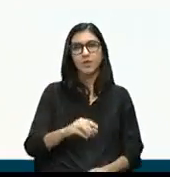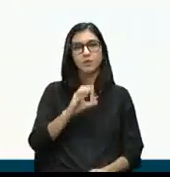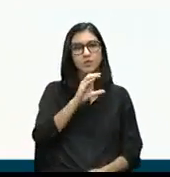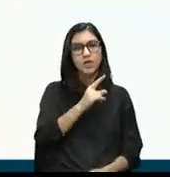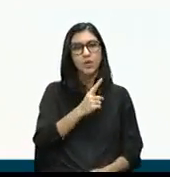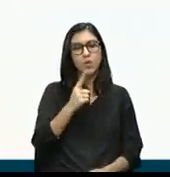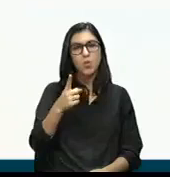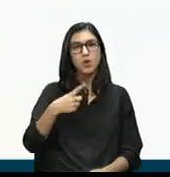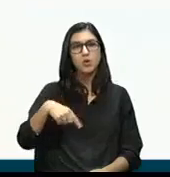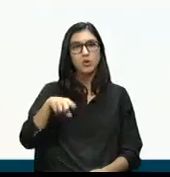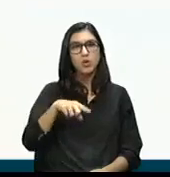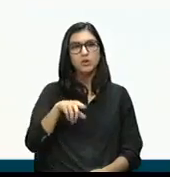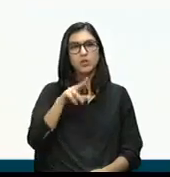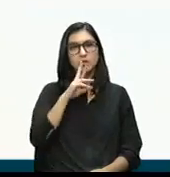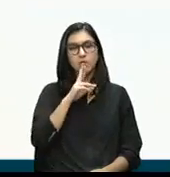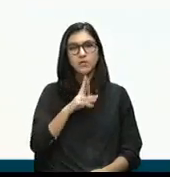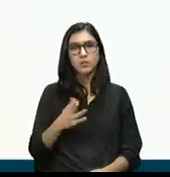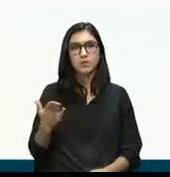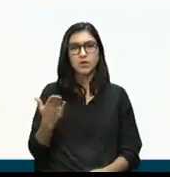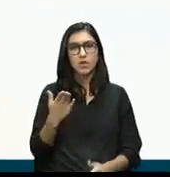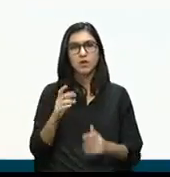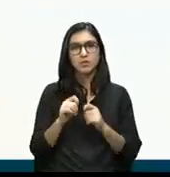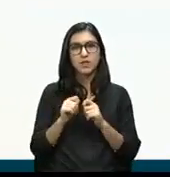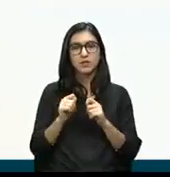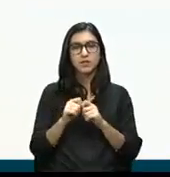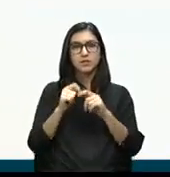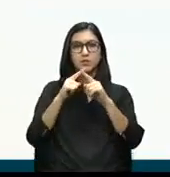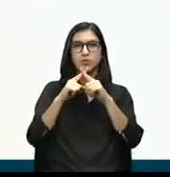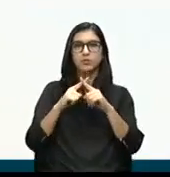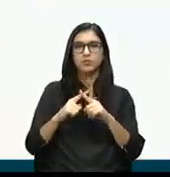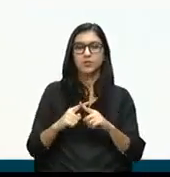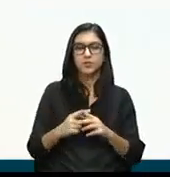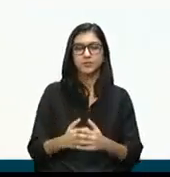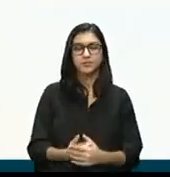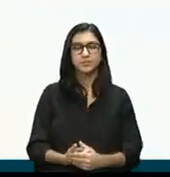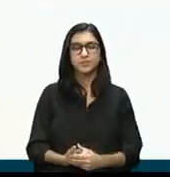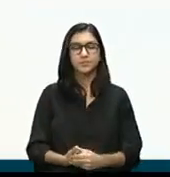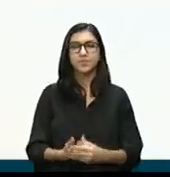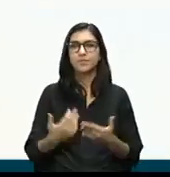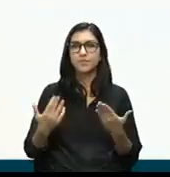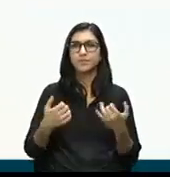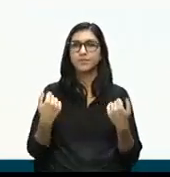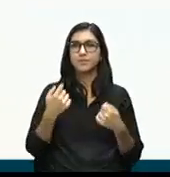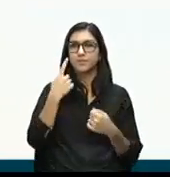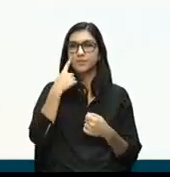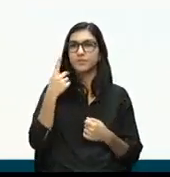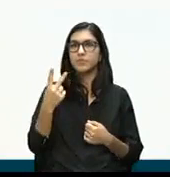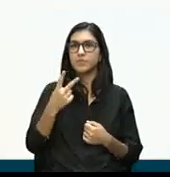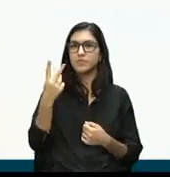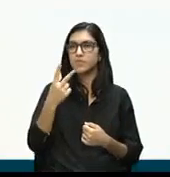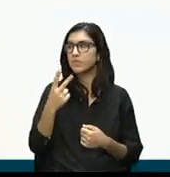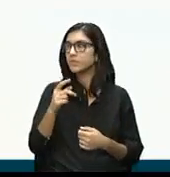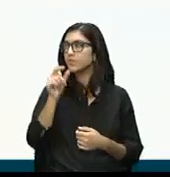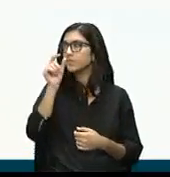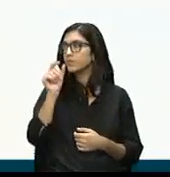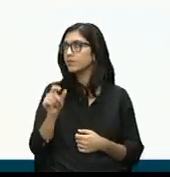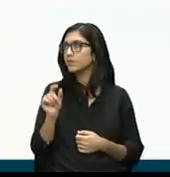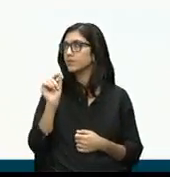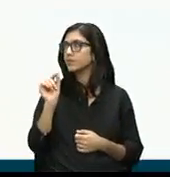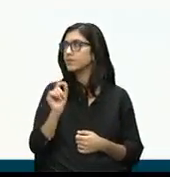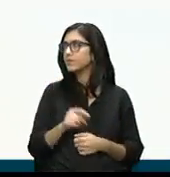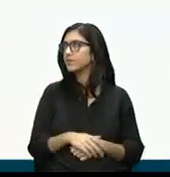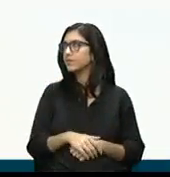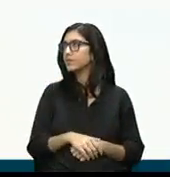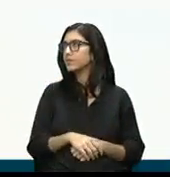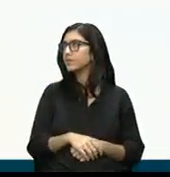nós resolvemos ali fazendo essa multiplicação. E agora, eu não tenho que determinar o segundo elemento? Quem que é o segundo